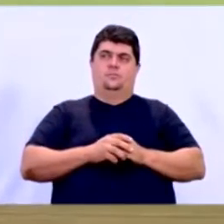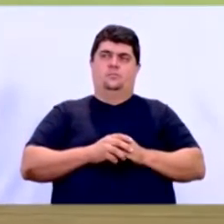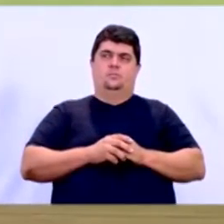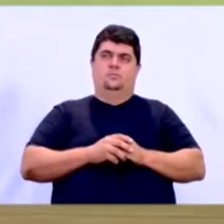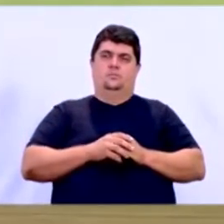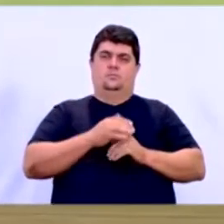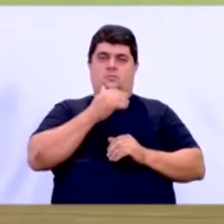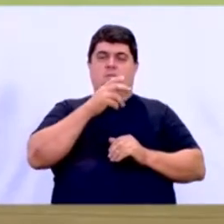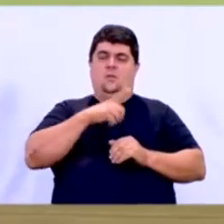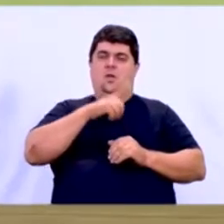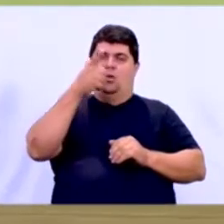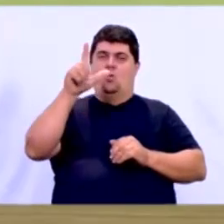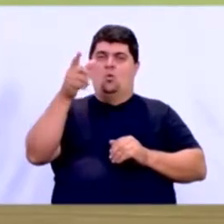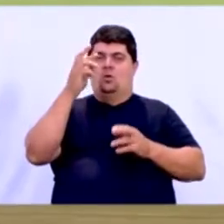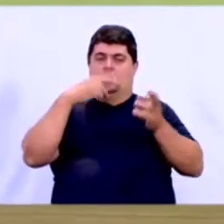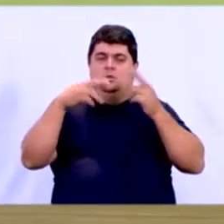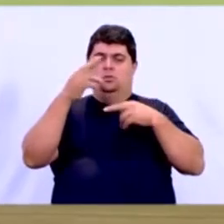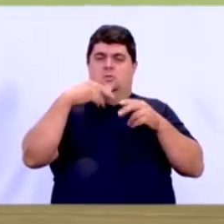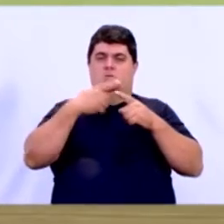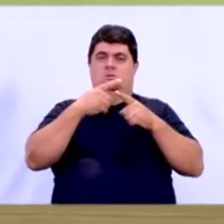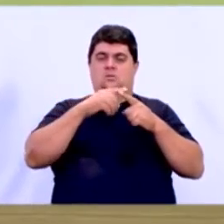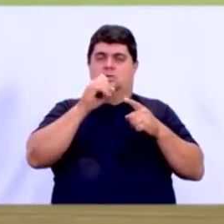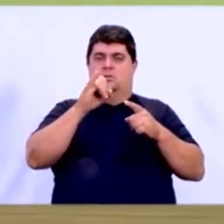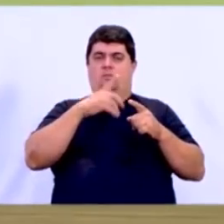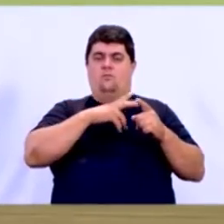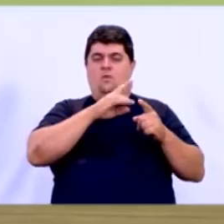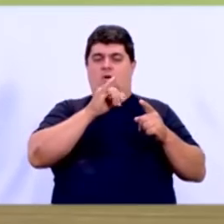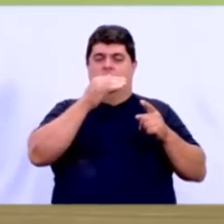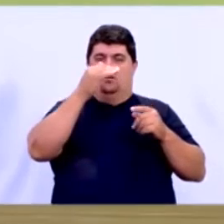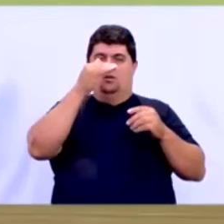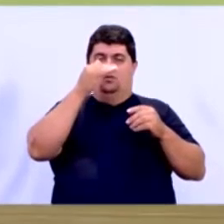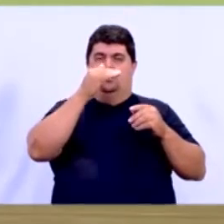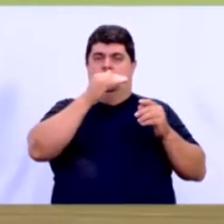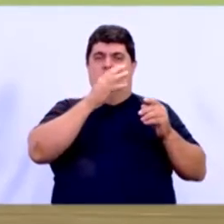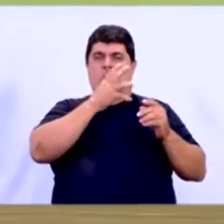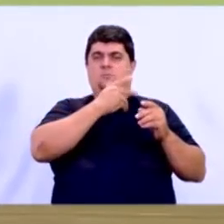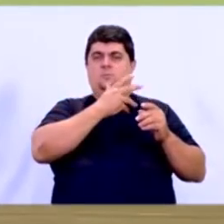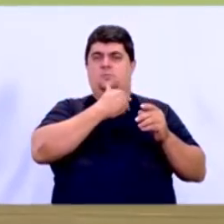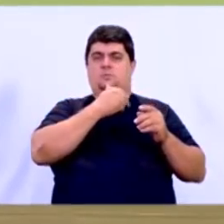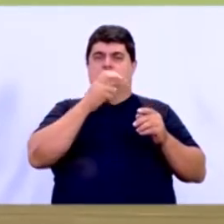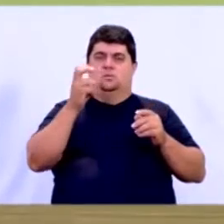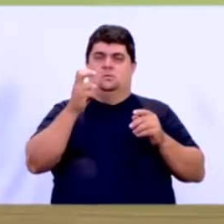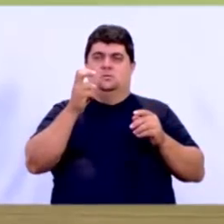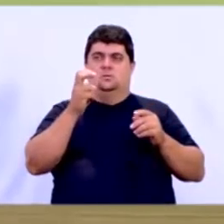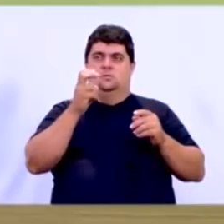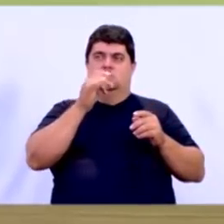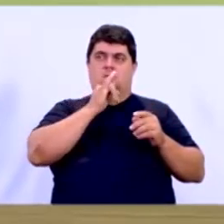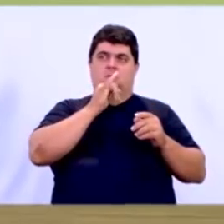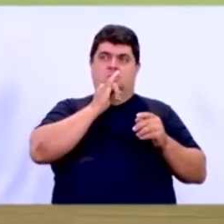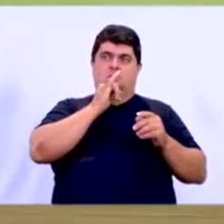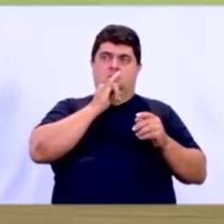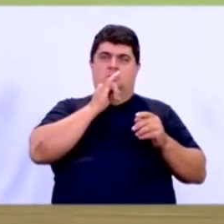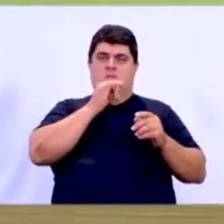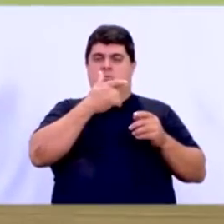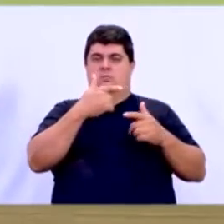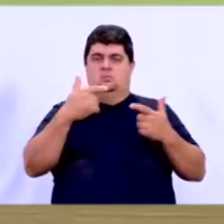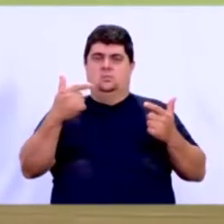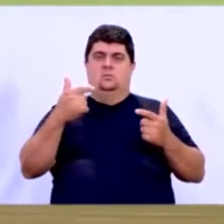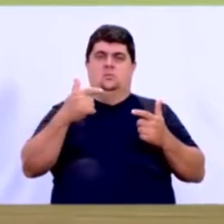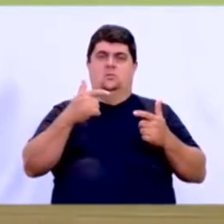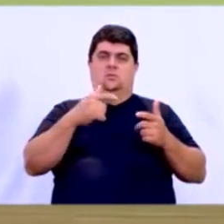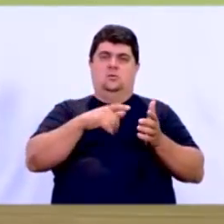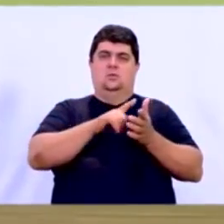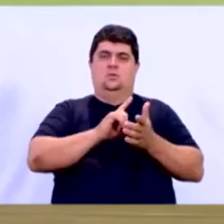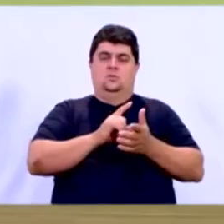gente que postou respostas, senão a gente vai... Eu só faço a resposta da questão 5 de um exemplo que vocês não viram. As questões anteriores